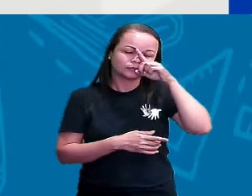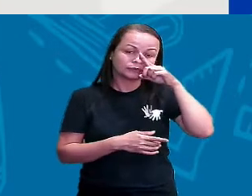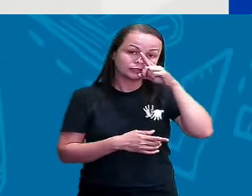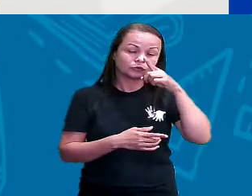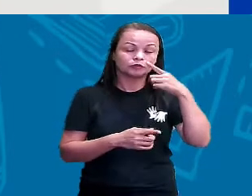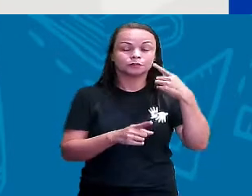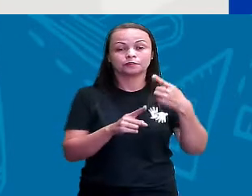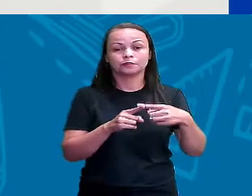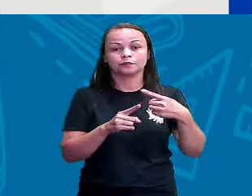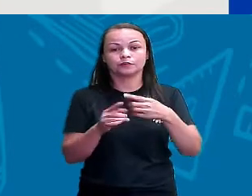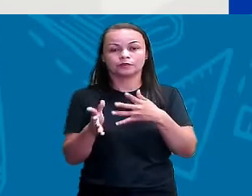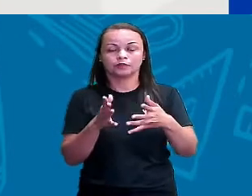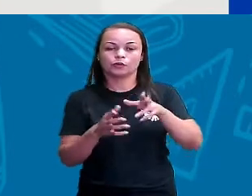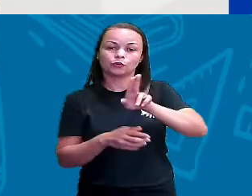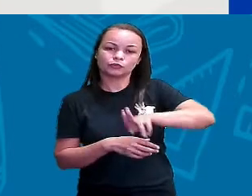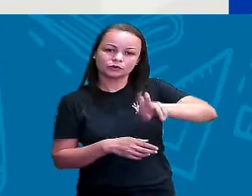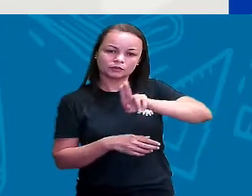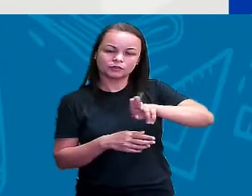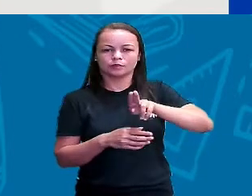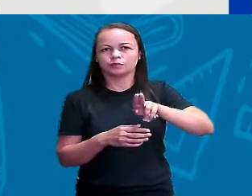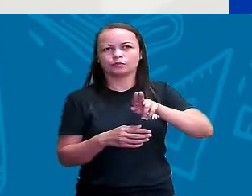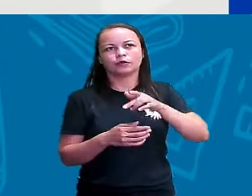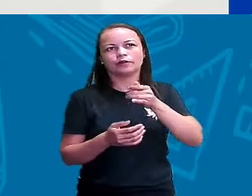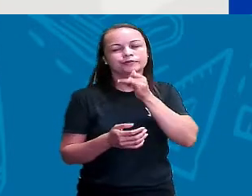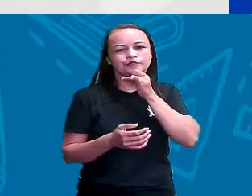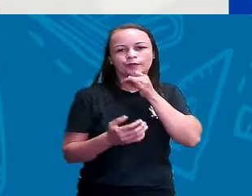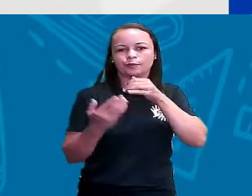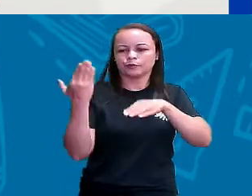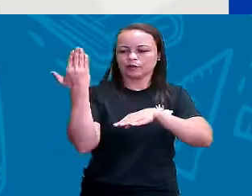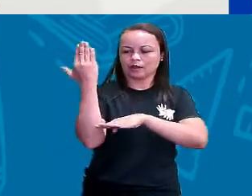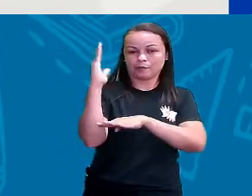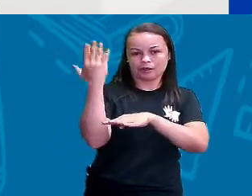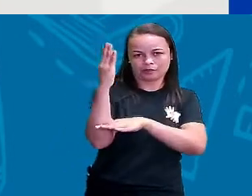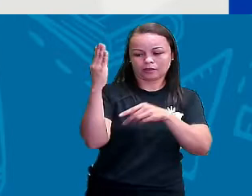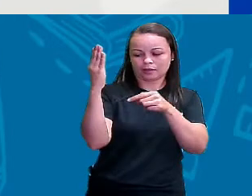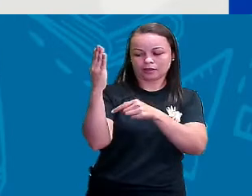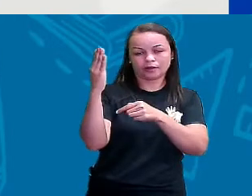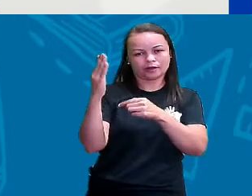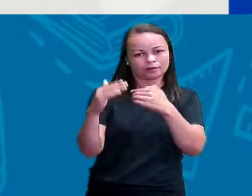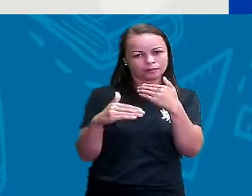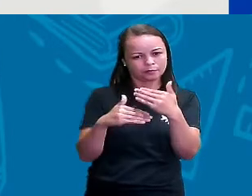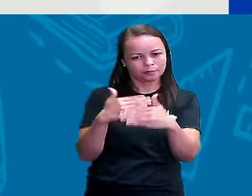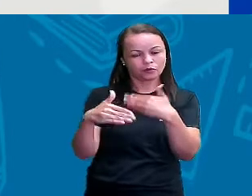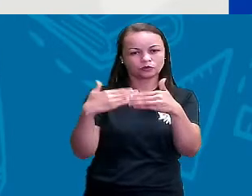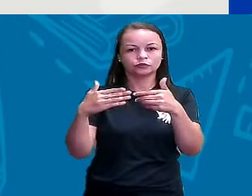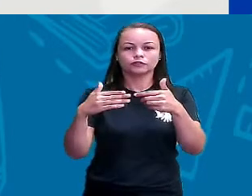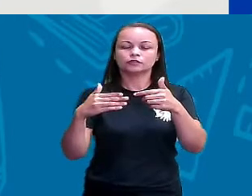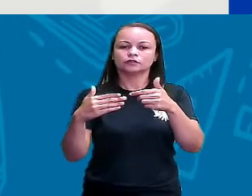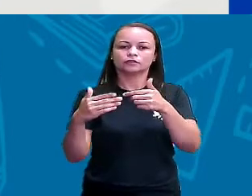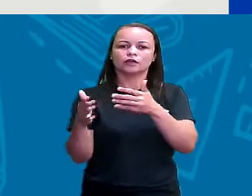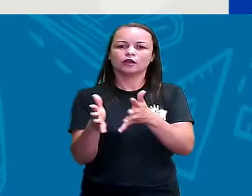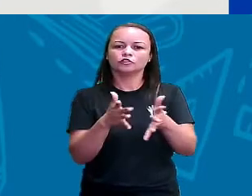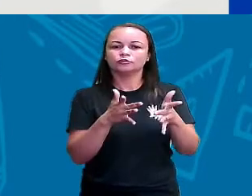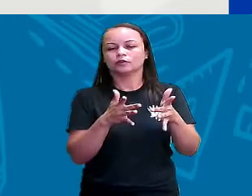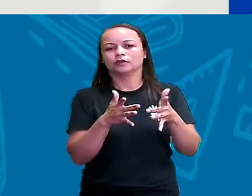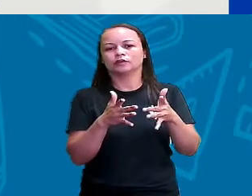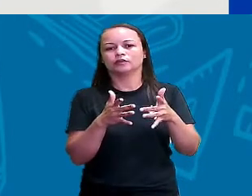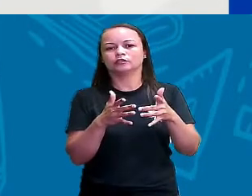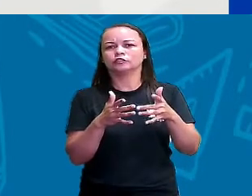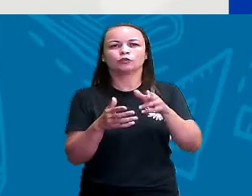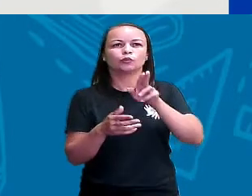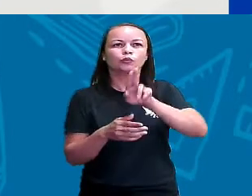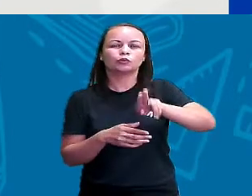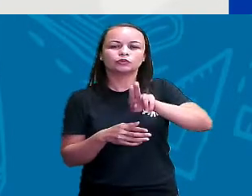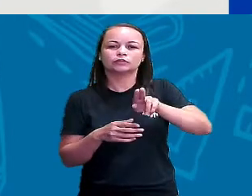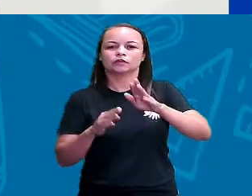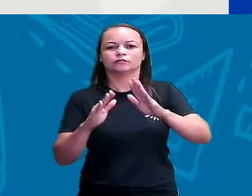devemos utilizar, por exemplo, a madeira, né, lá da árvore para produzir as bancas que nós utilizamos na nossa escola,